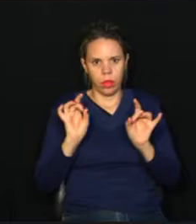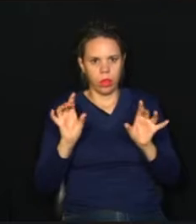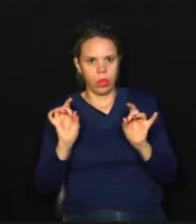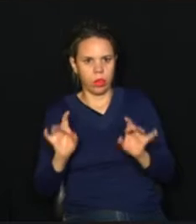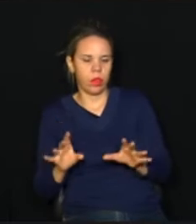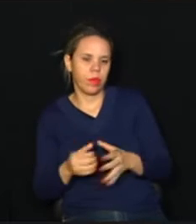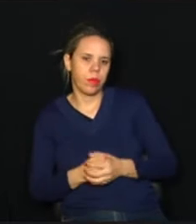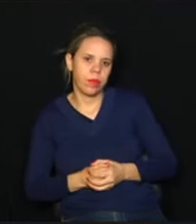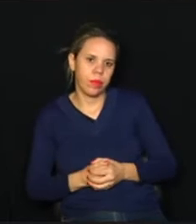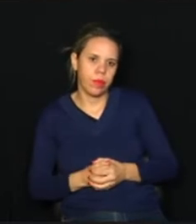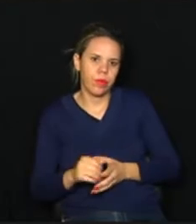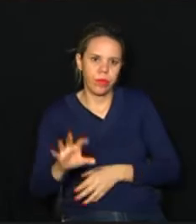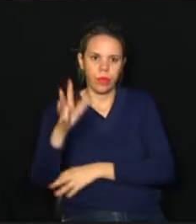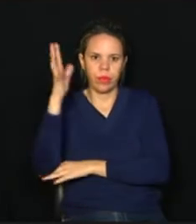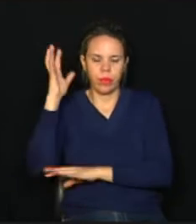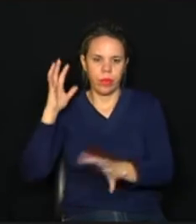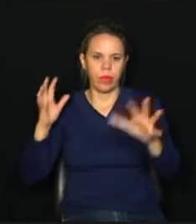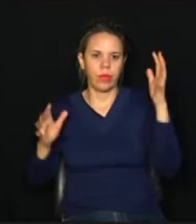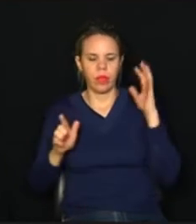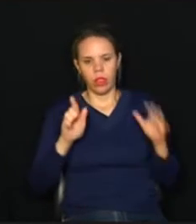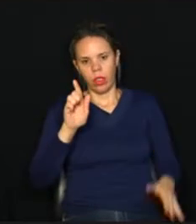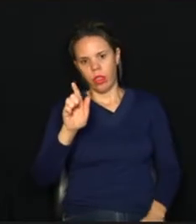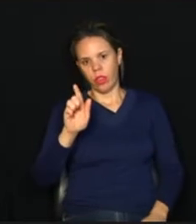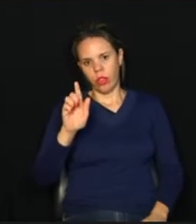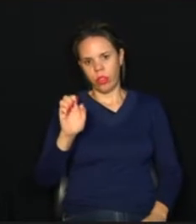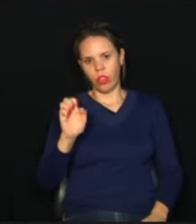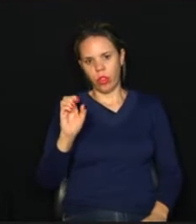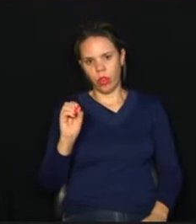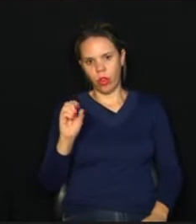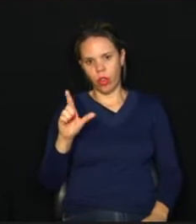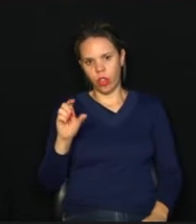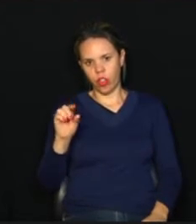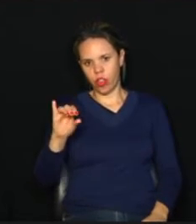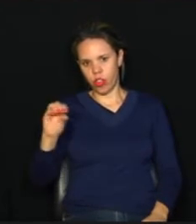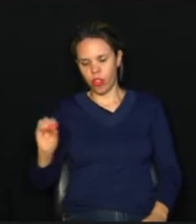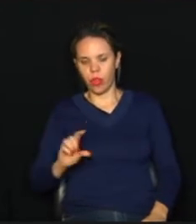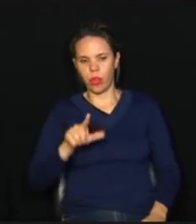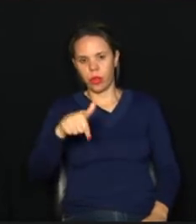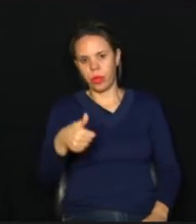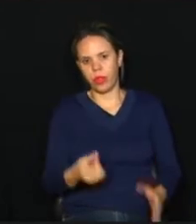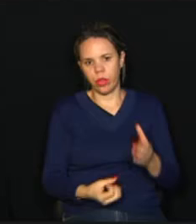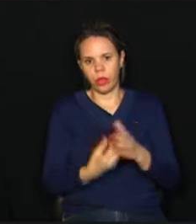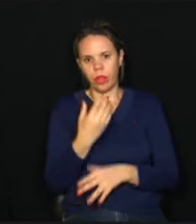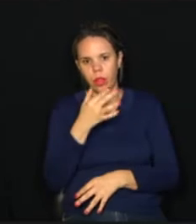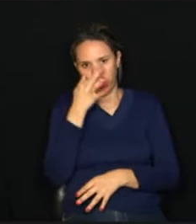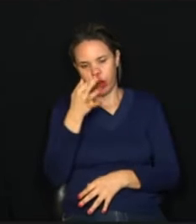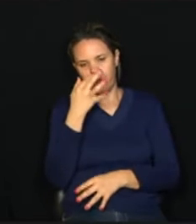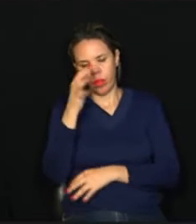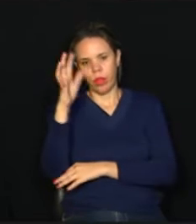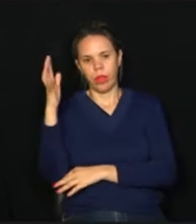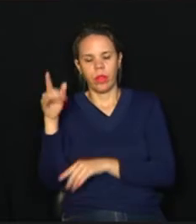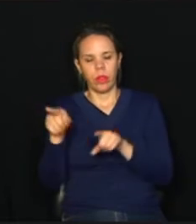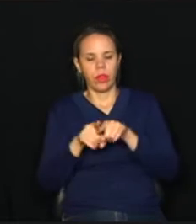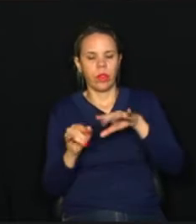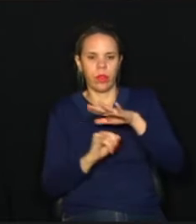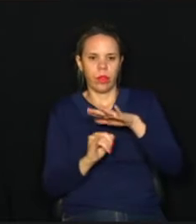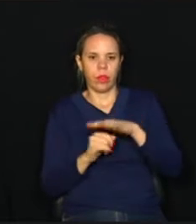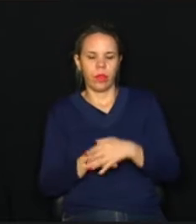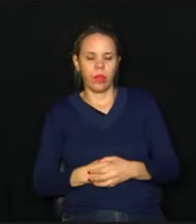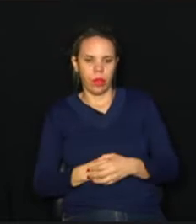o Florestal e o Geológico, o Botânica veio um pouco depois, mas são